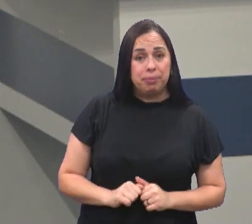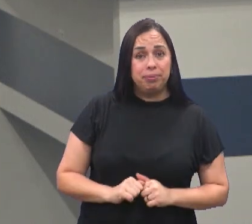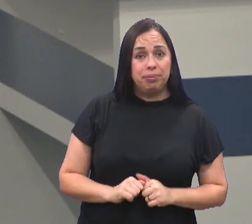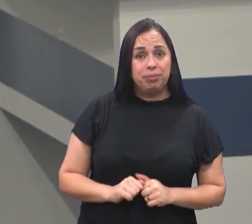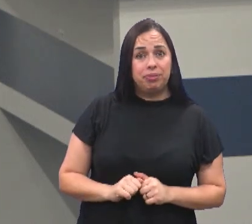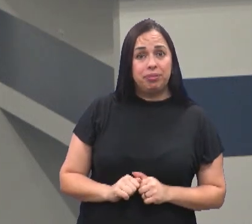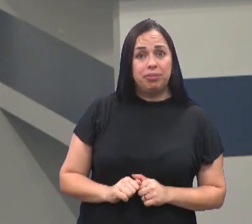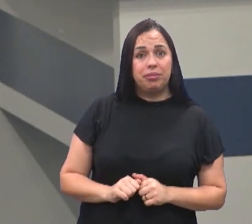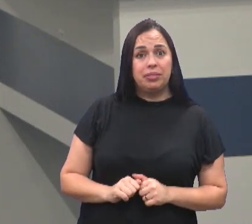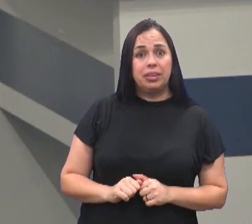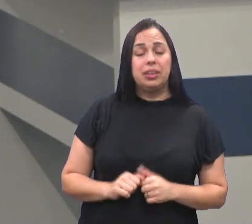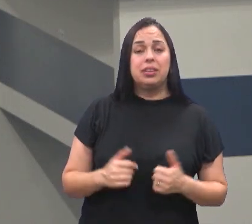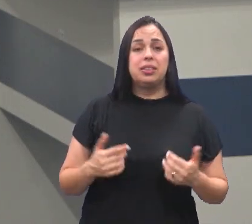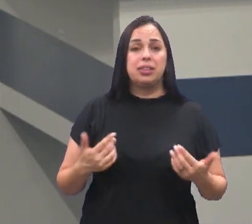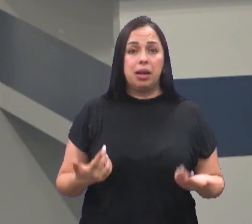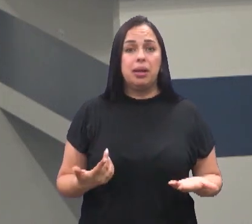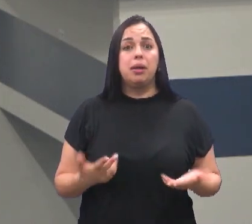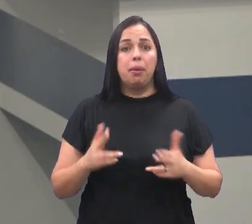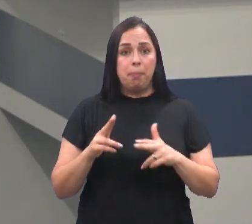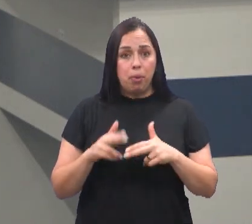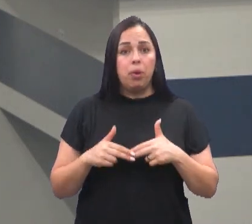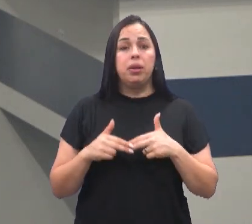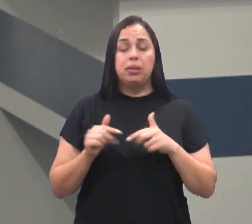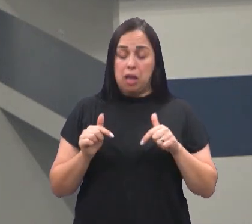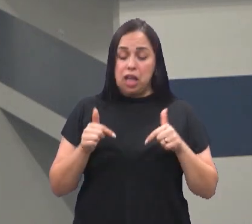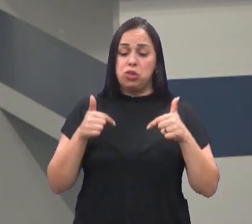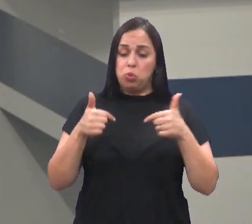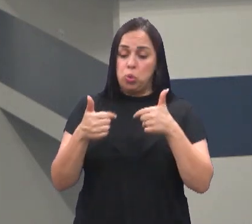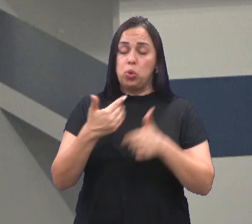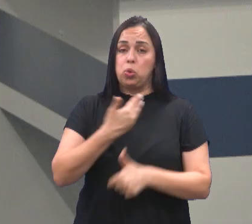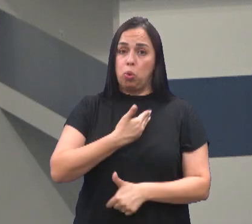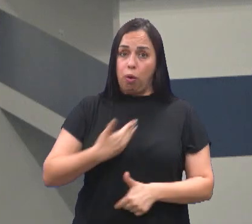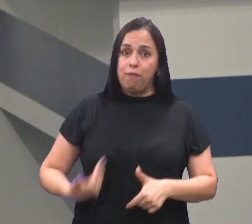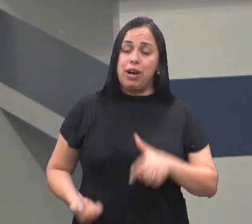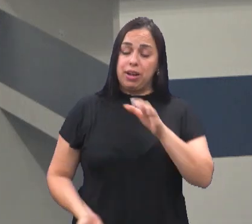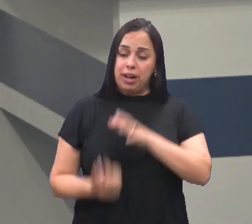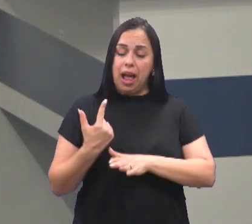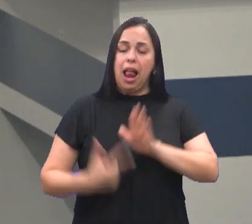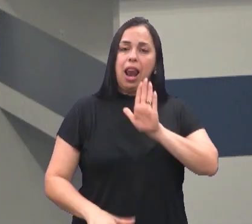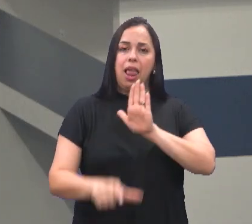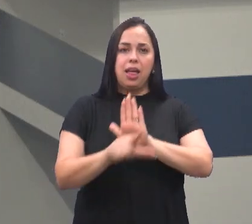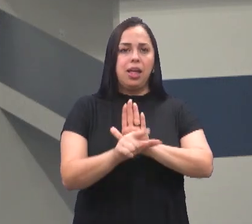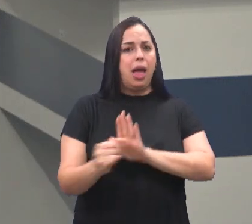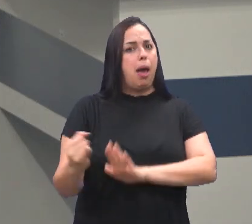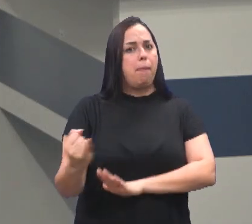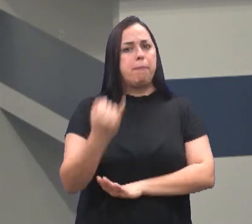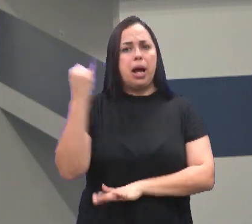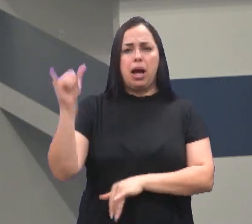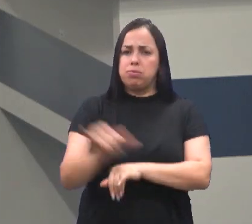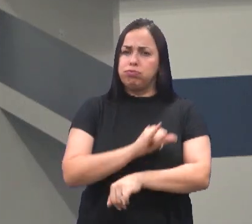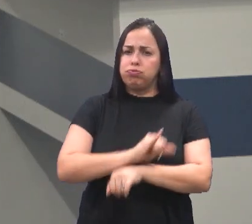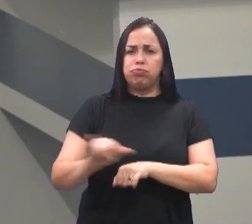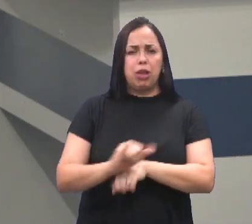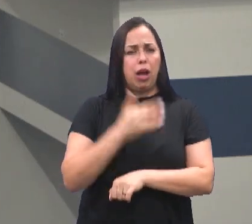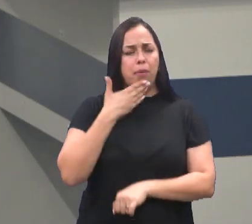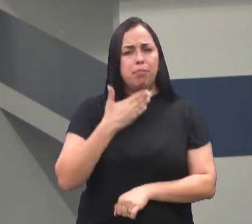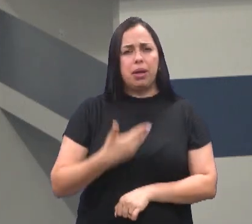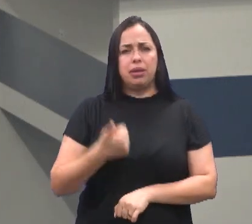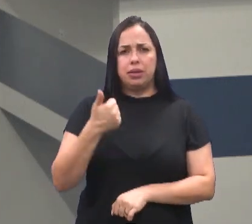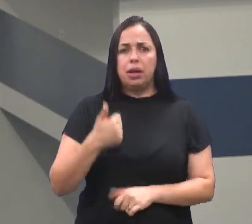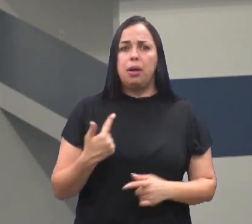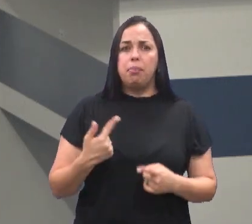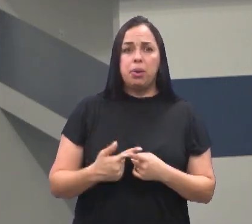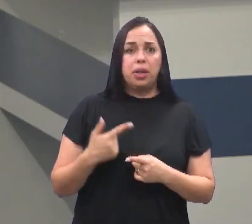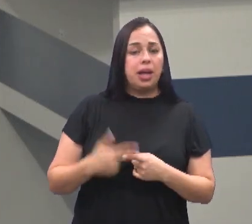esses acompanhamentos. Então, acho que a política pública é o melhor caminho, né? Porque nem todos